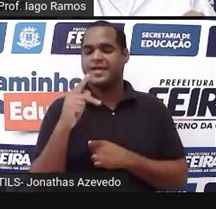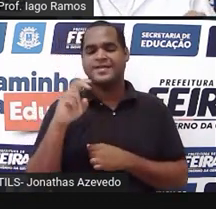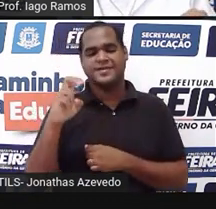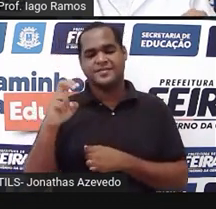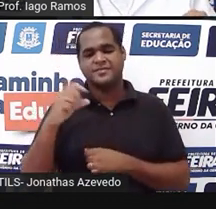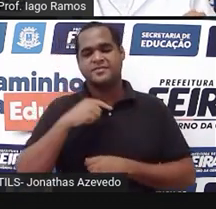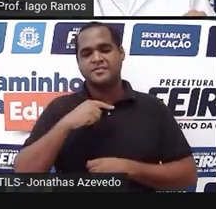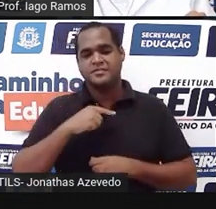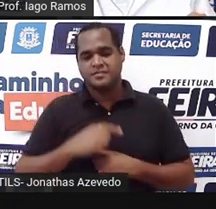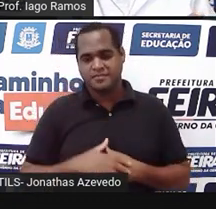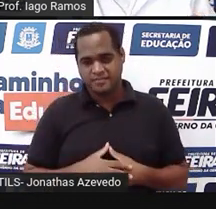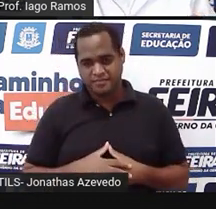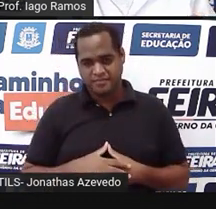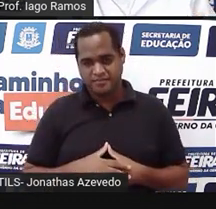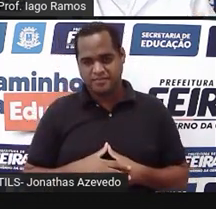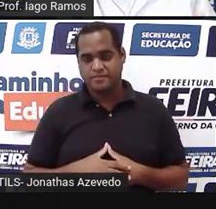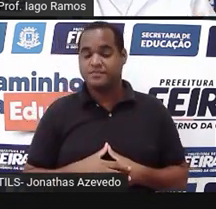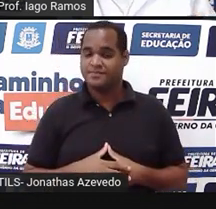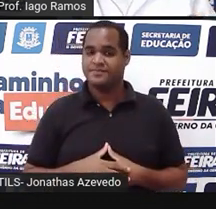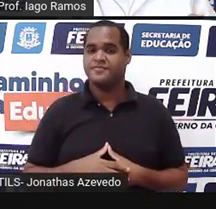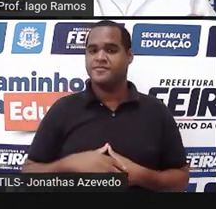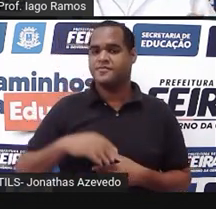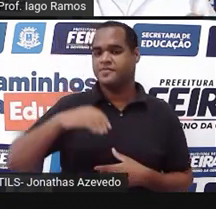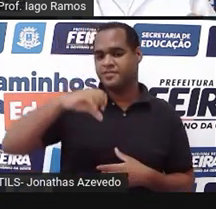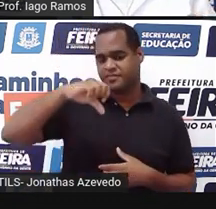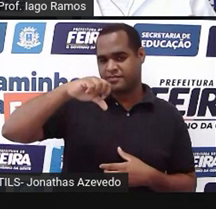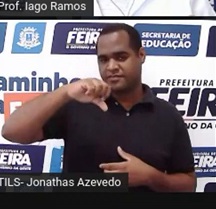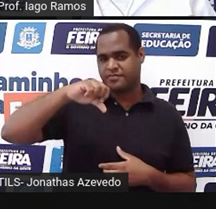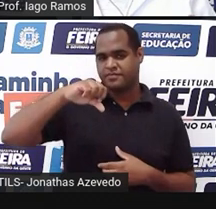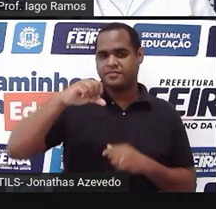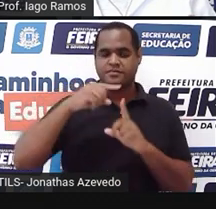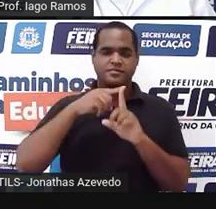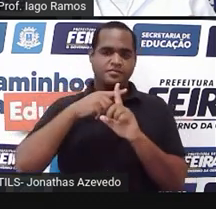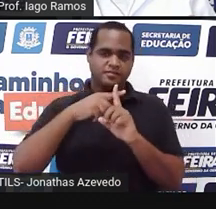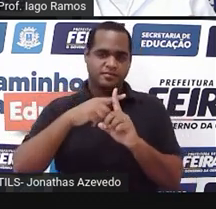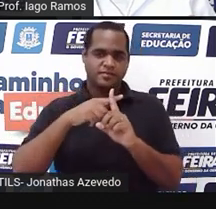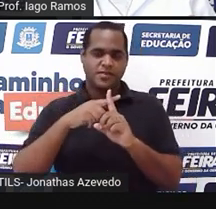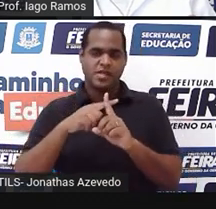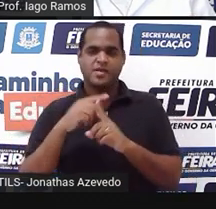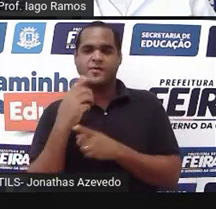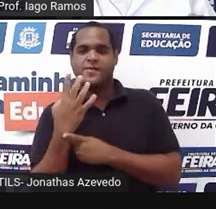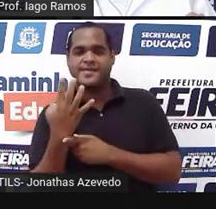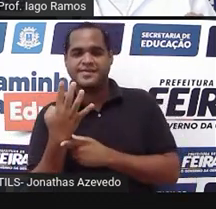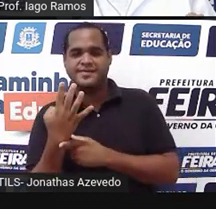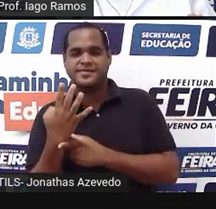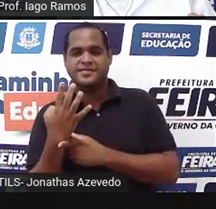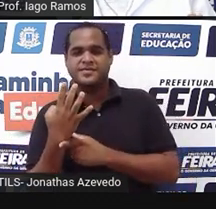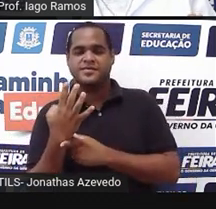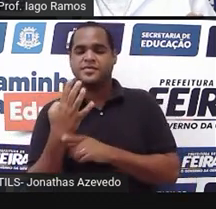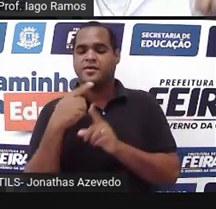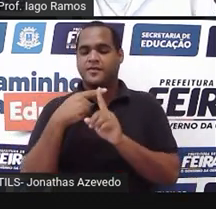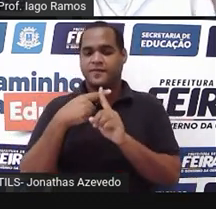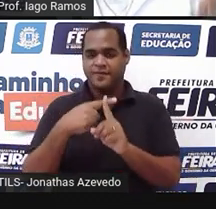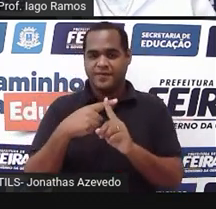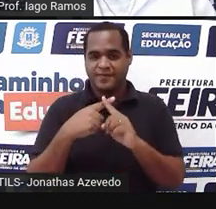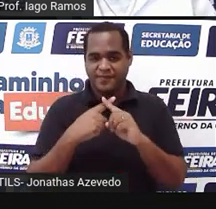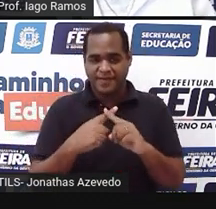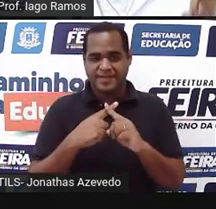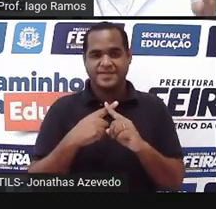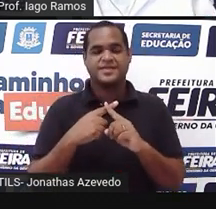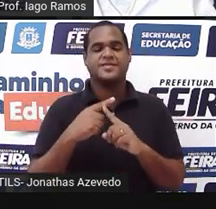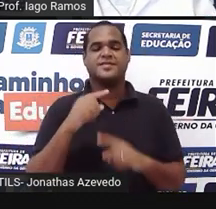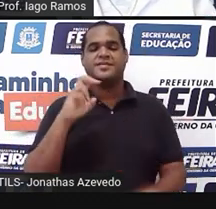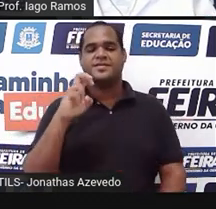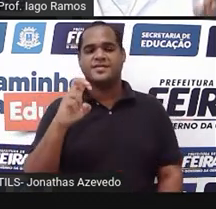cinco não vai ficar 9 + 4 x